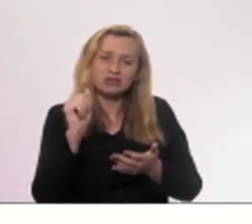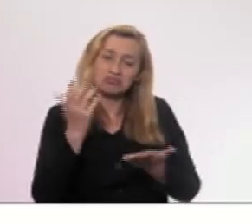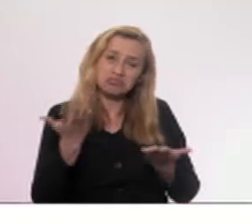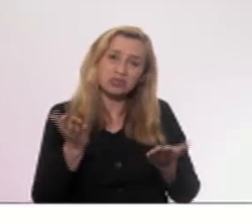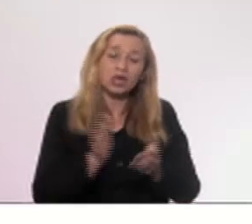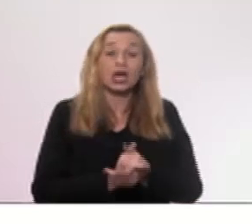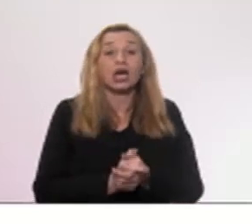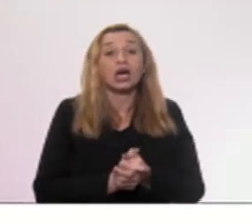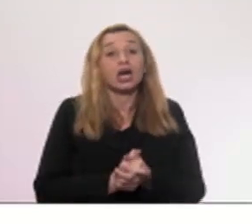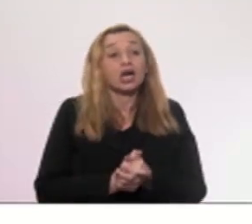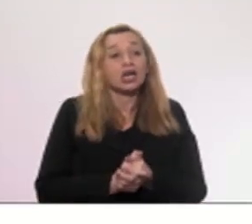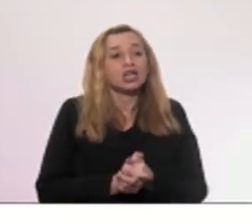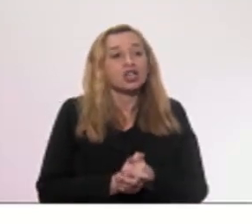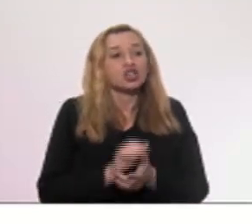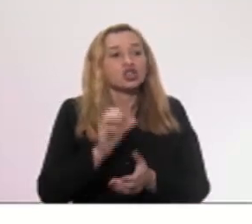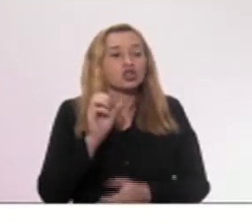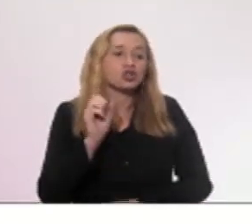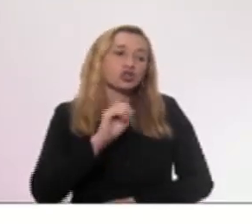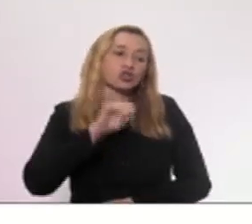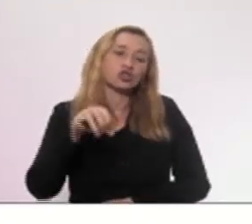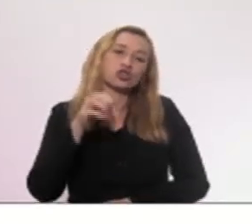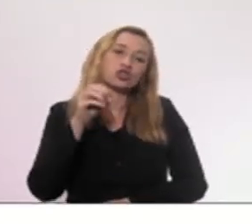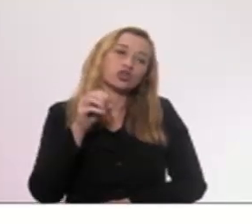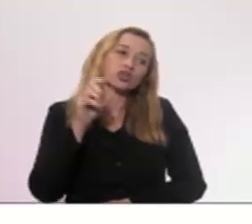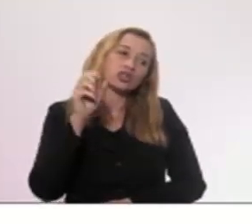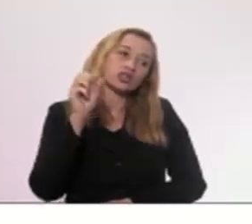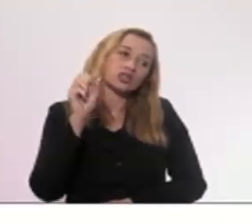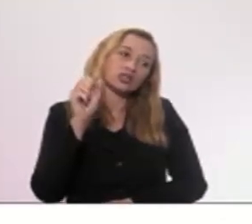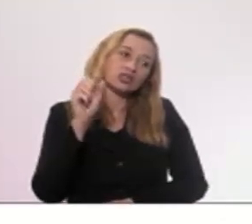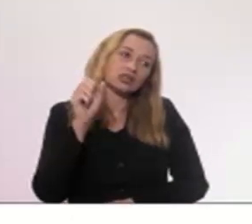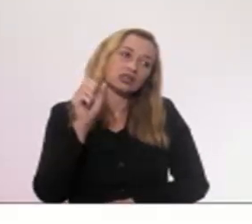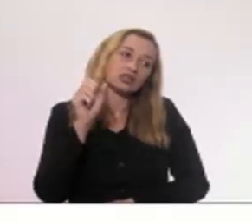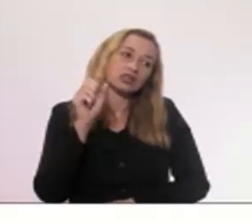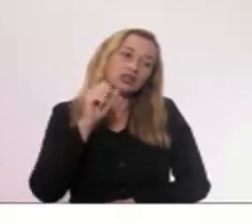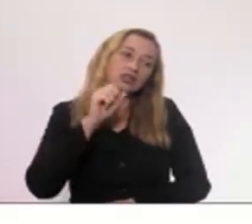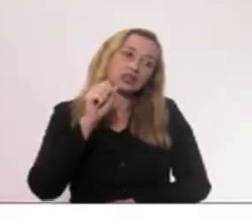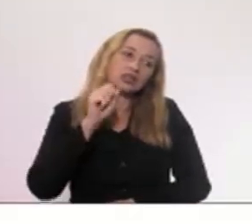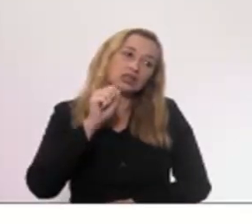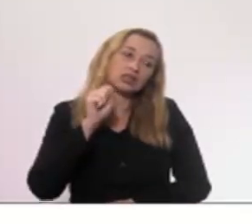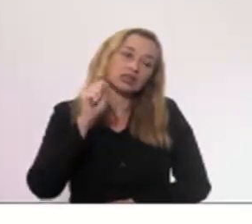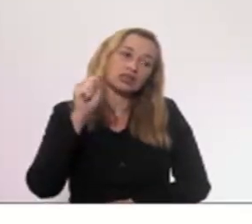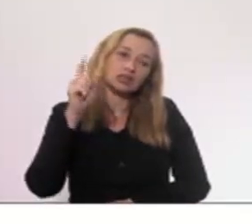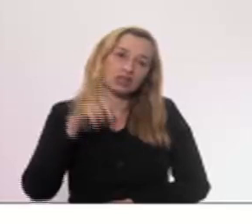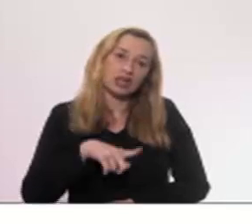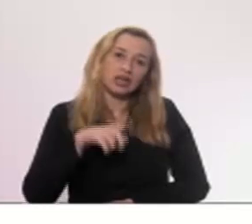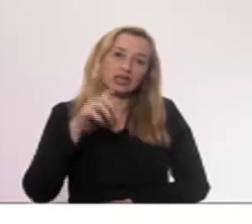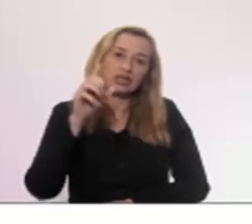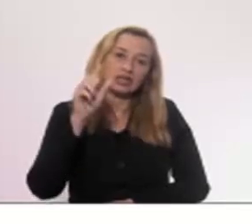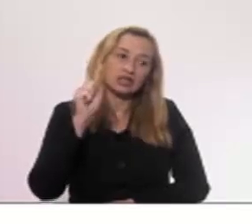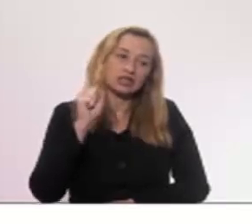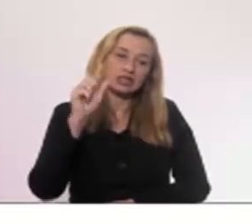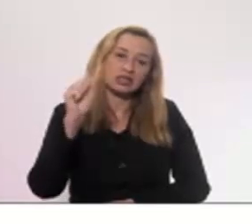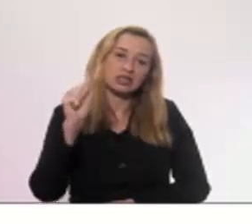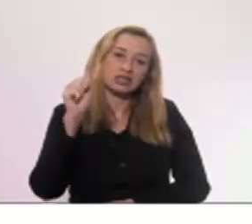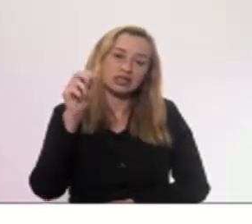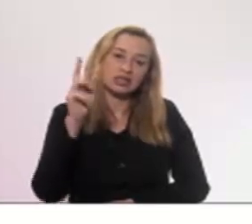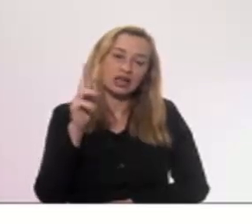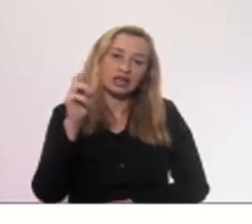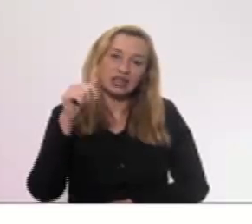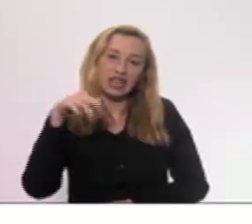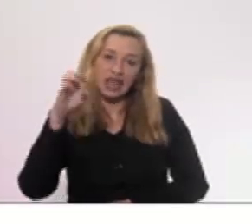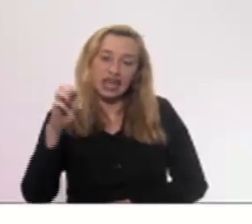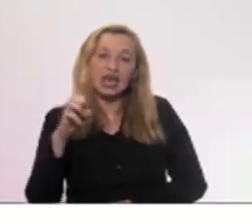Aqui me refiro a José Sarney, que falou: olha, o presidente da República precisa observar pelo menos uma certa liturgia,